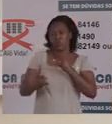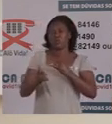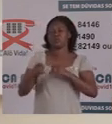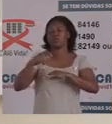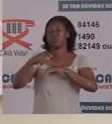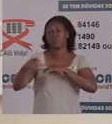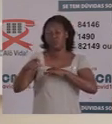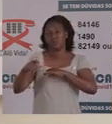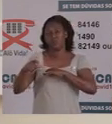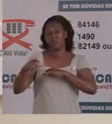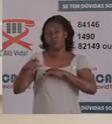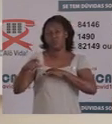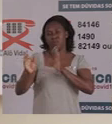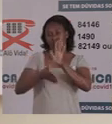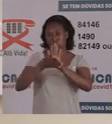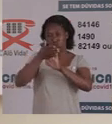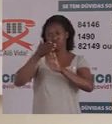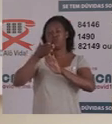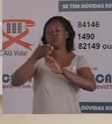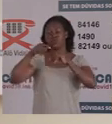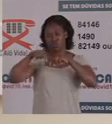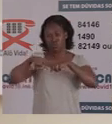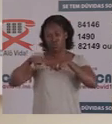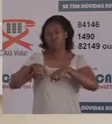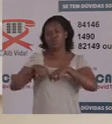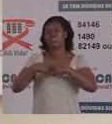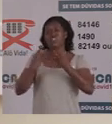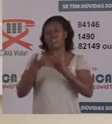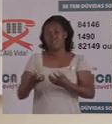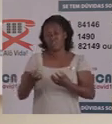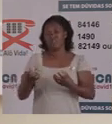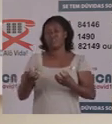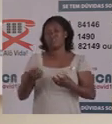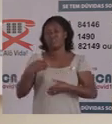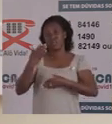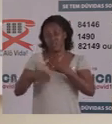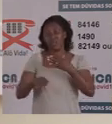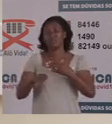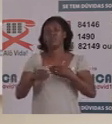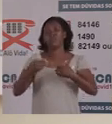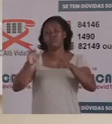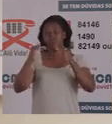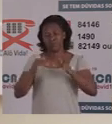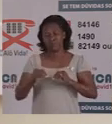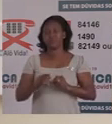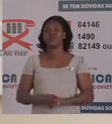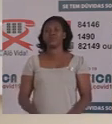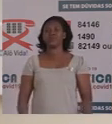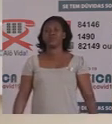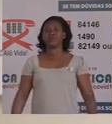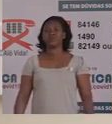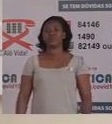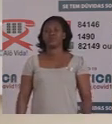que iniciou hoje, é uma semana epidemiológica incompleta. O próximo slide, por favor.